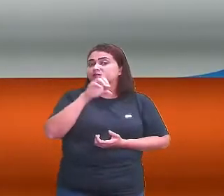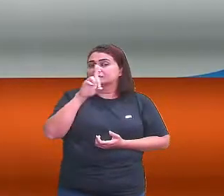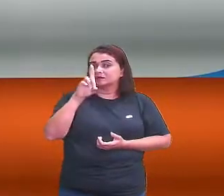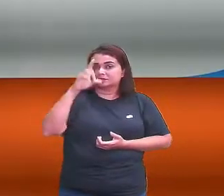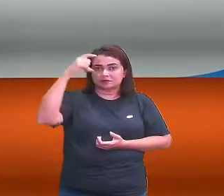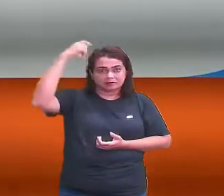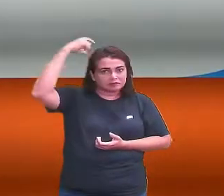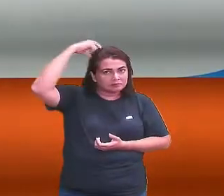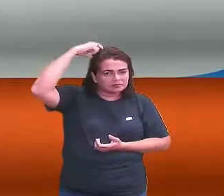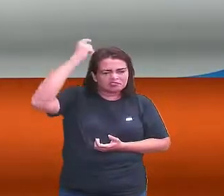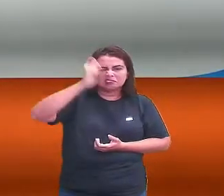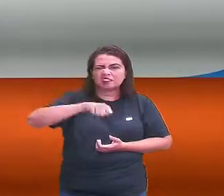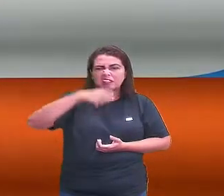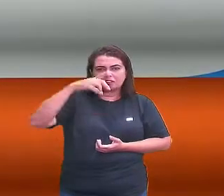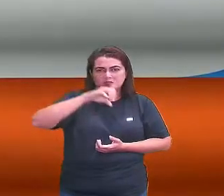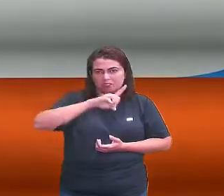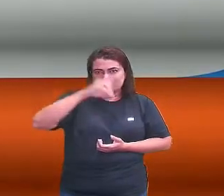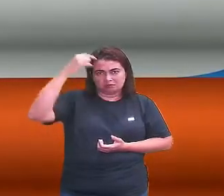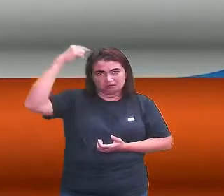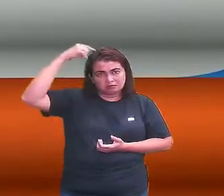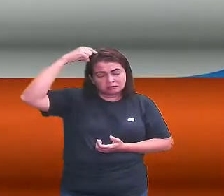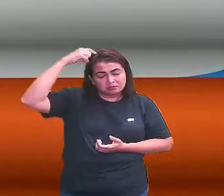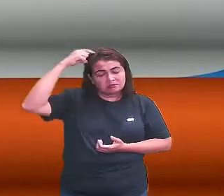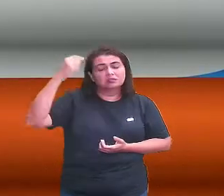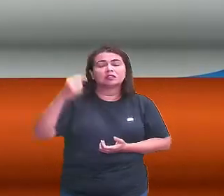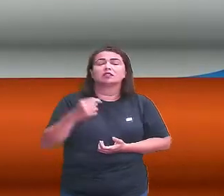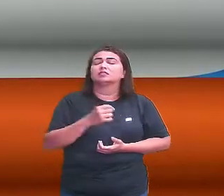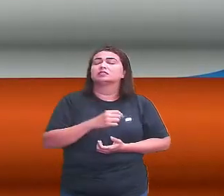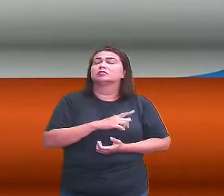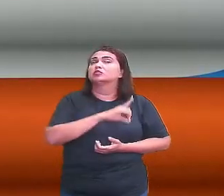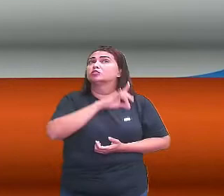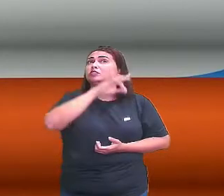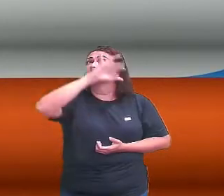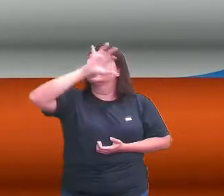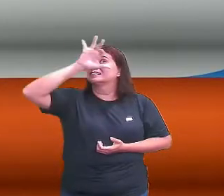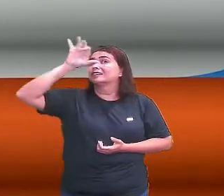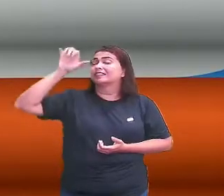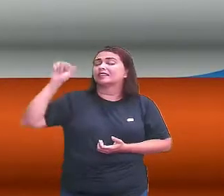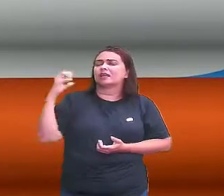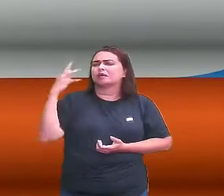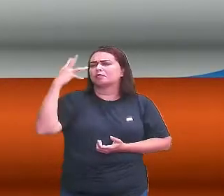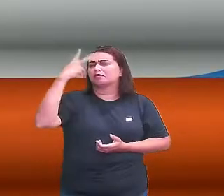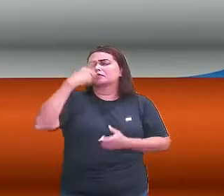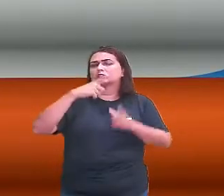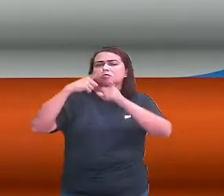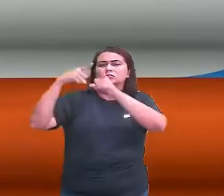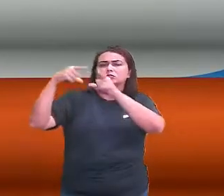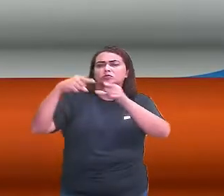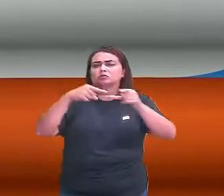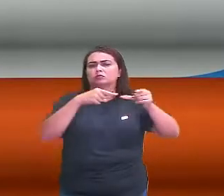embora. Numa manhã de primavera, ouviu-se um grande.